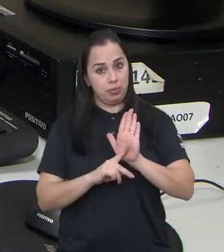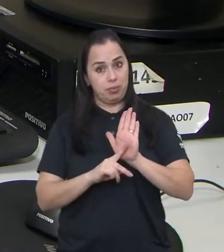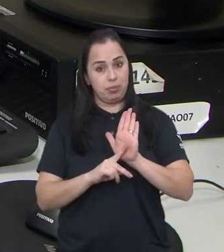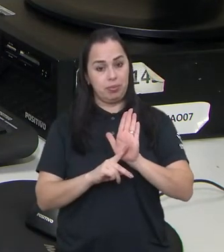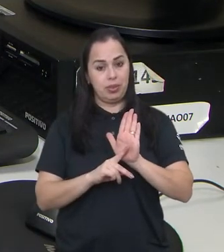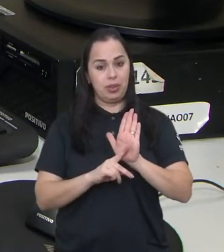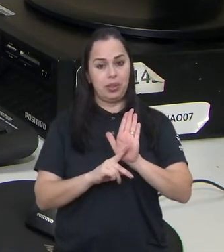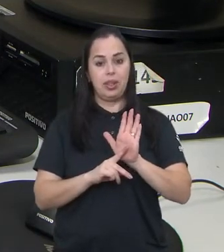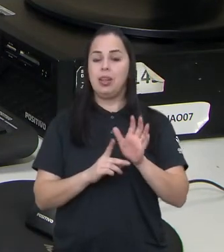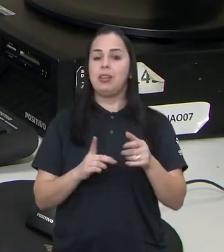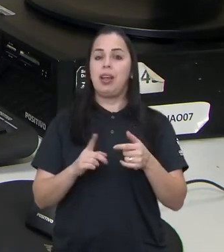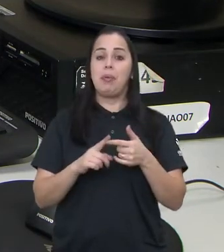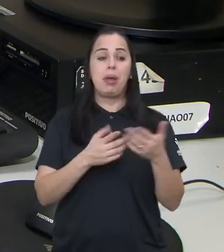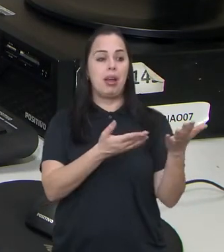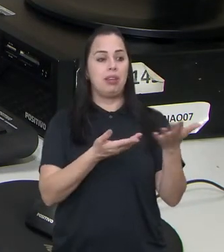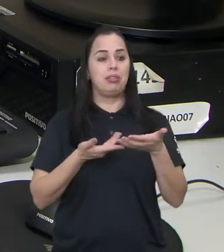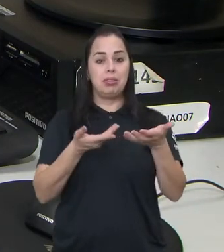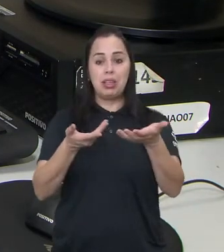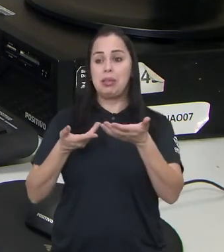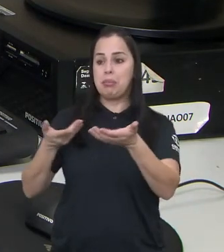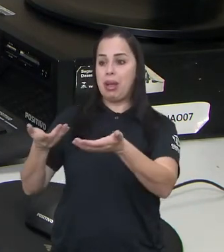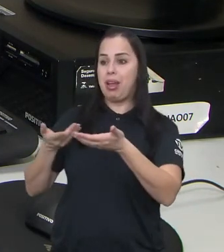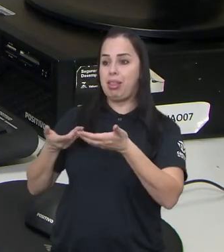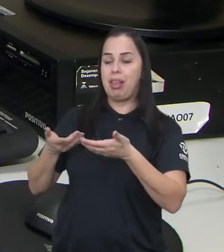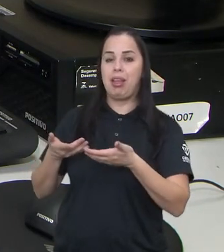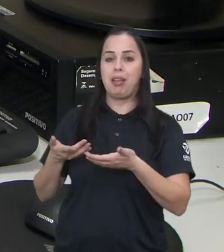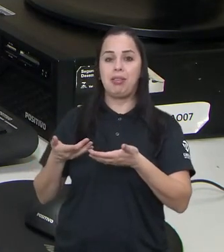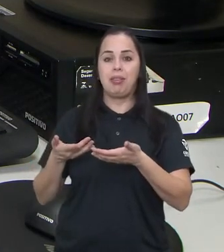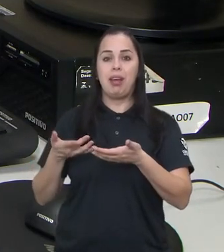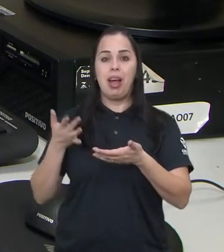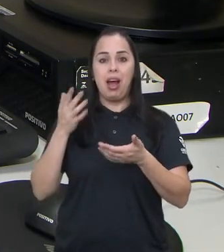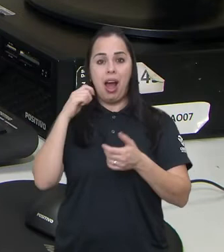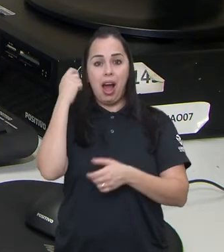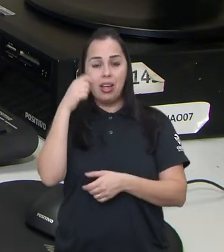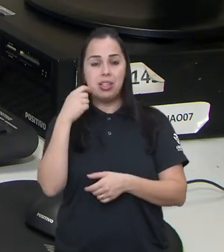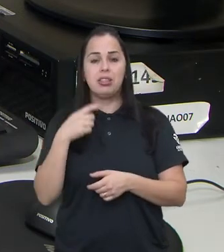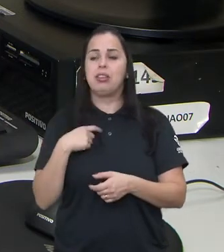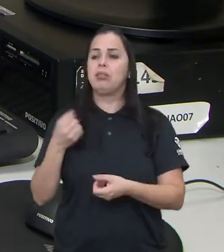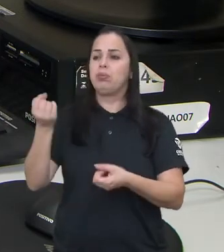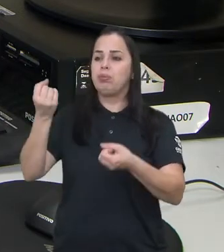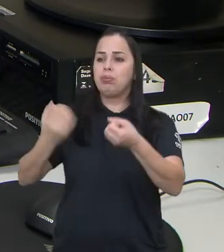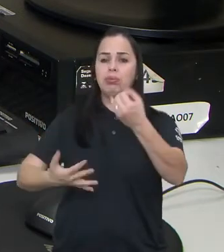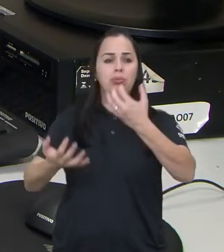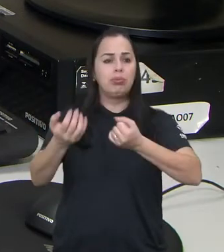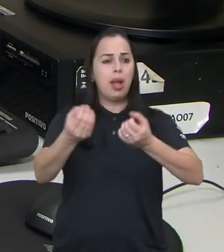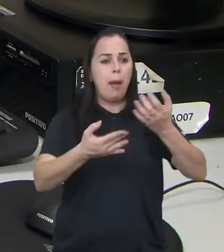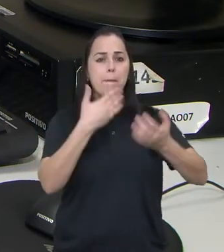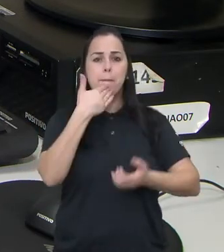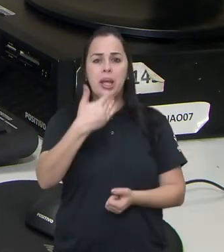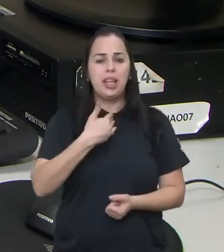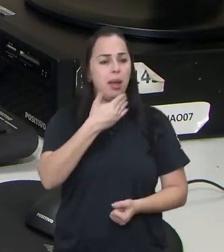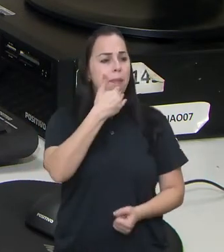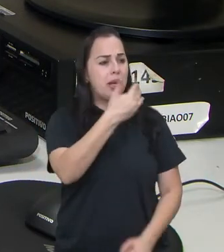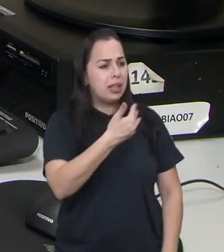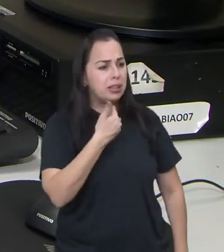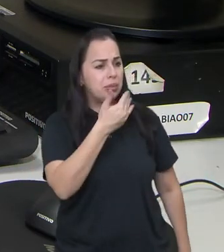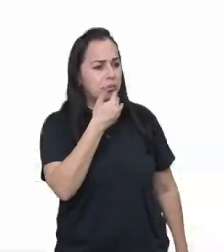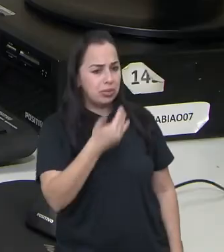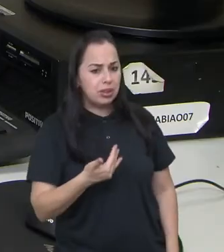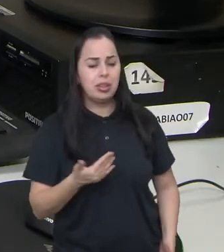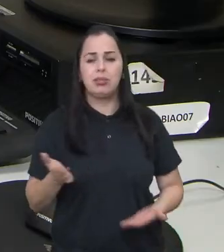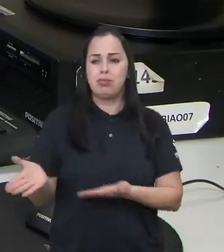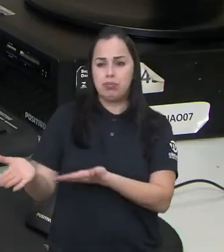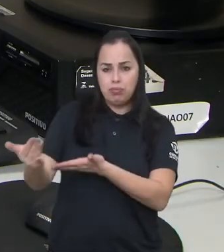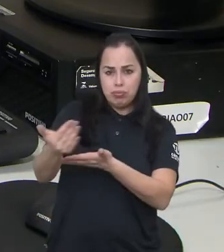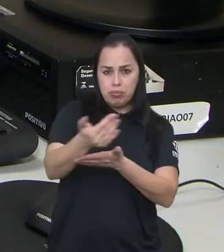e recebendo os artistas da nossa cidade aqui, né? Como é a Casa do Povo, escutando as demandas e os pedidos que nossos artistas têm para nos passar.